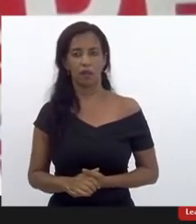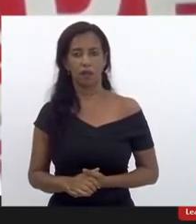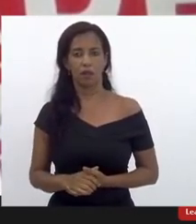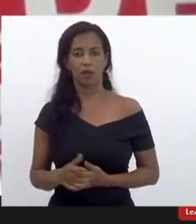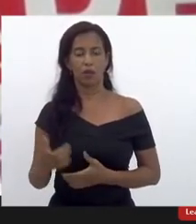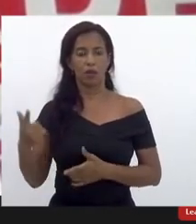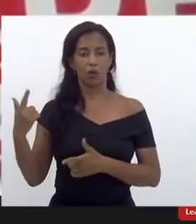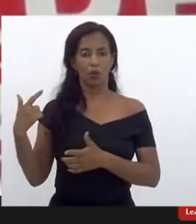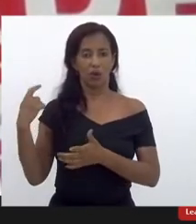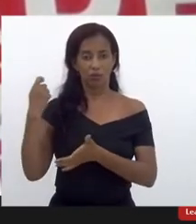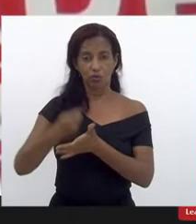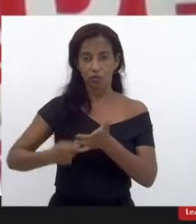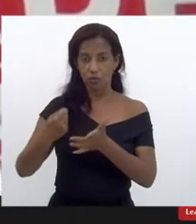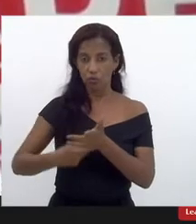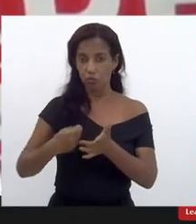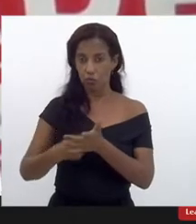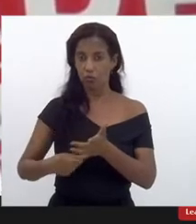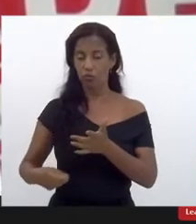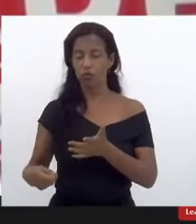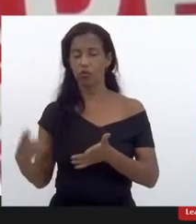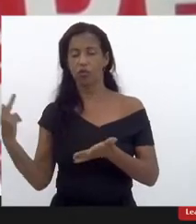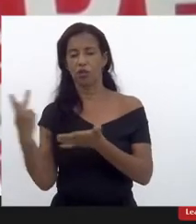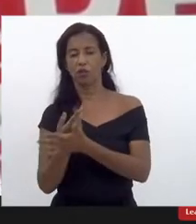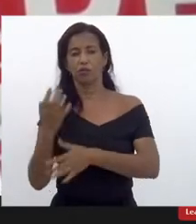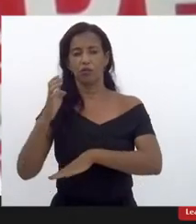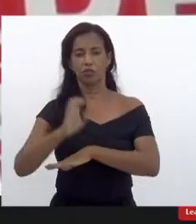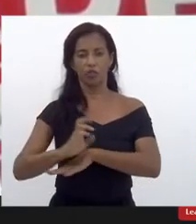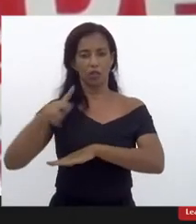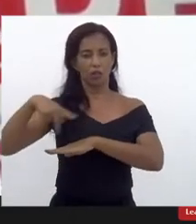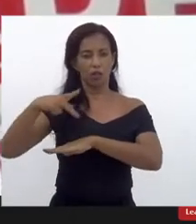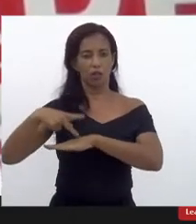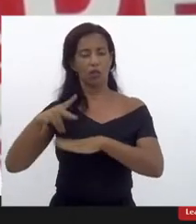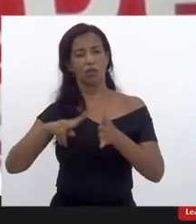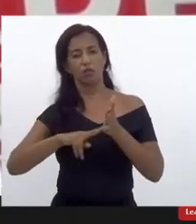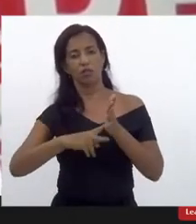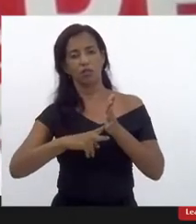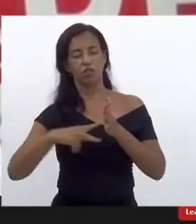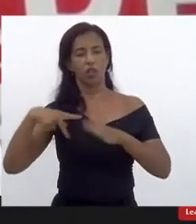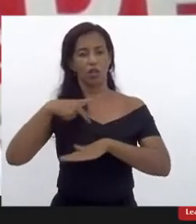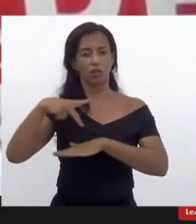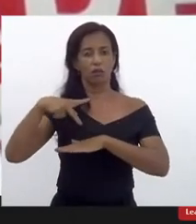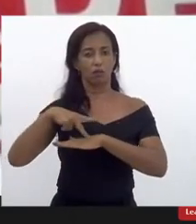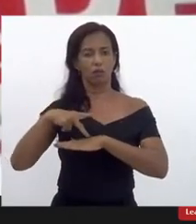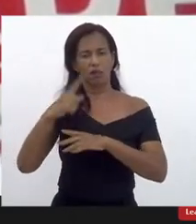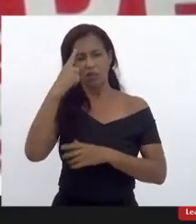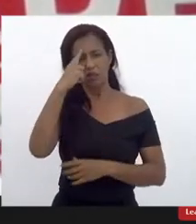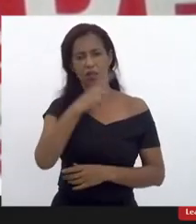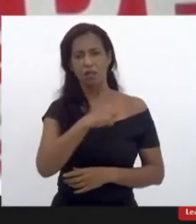lutas que estão acontecendo no nosso país, nosso estado, nosso país, né? Nosso sindicato nacional está semanalmente em Brasília,